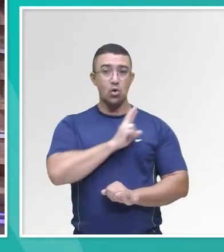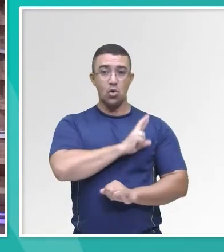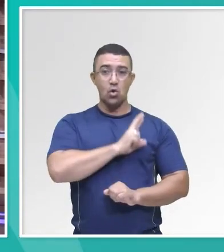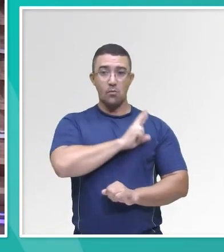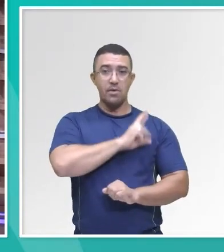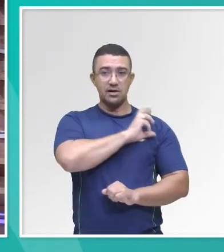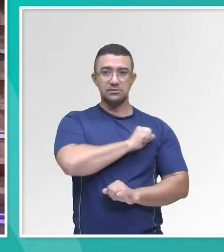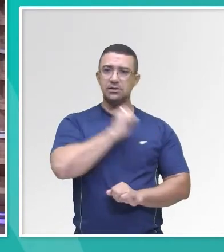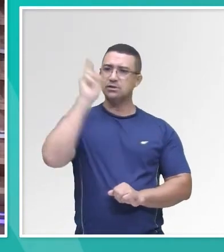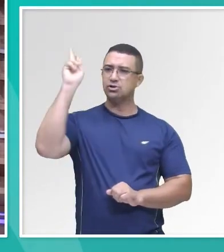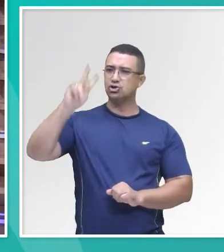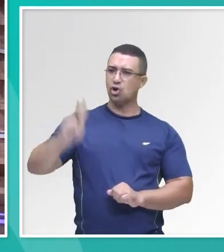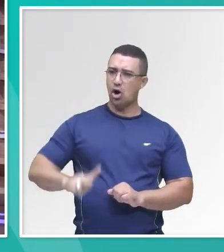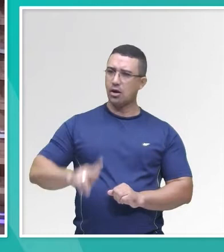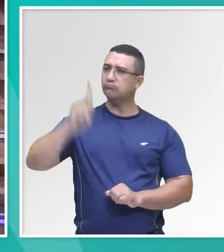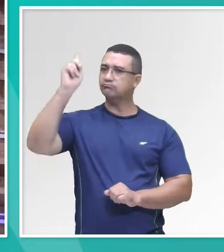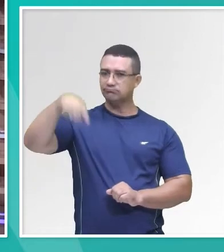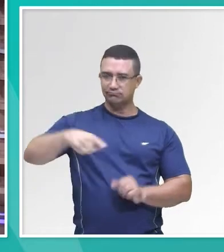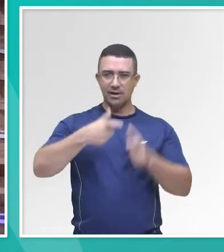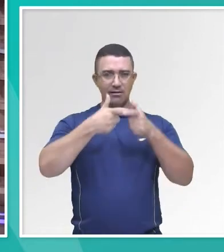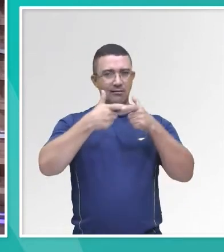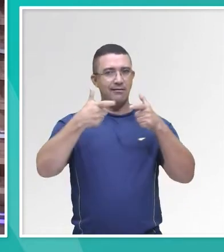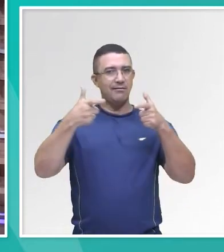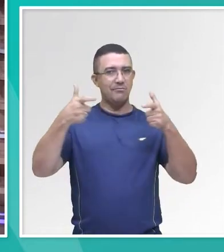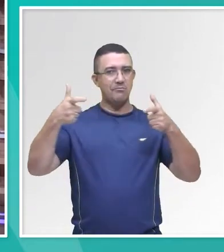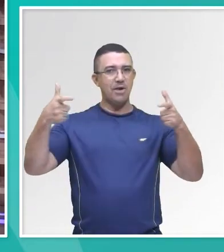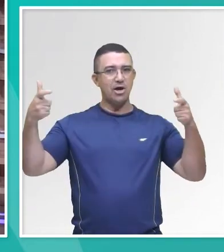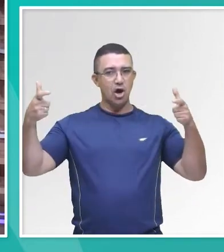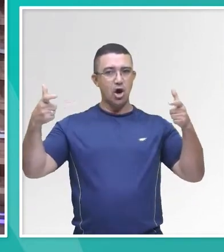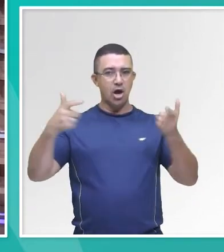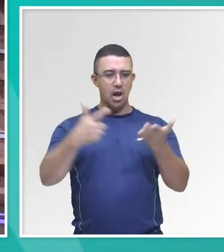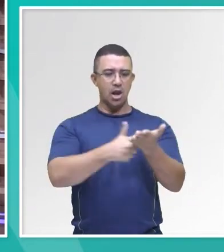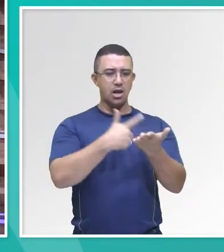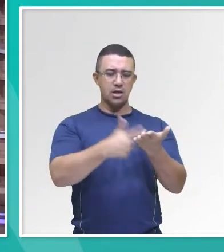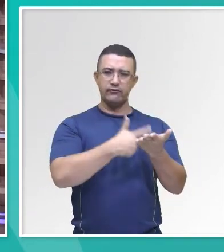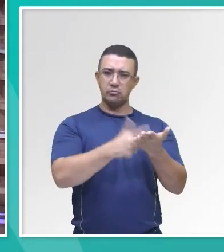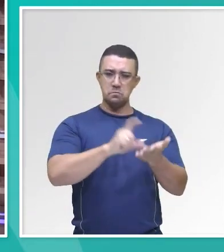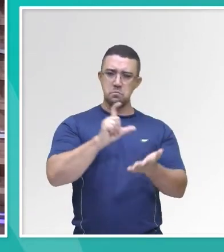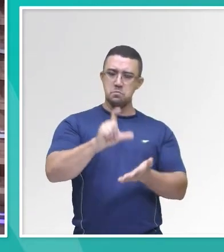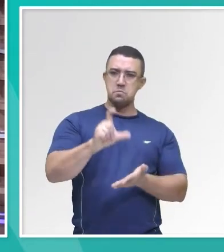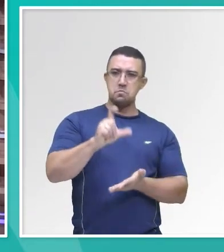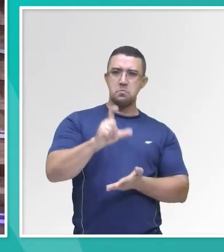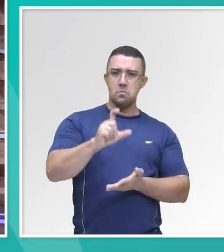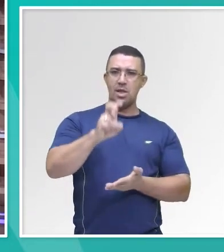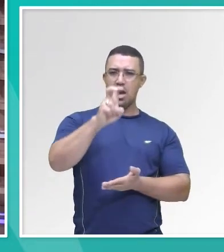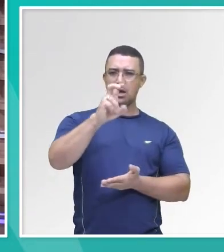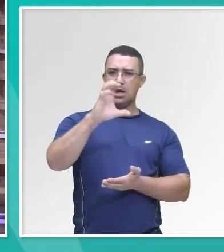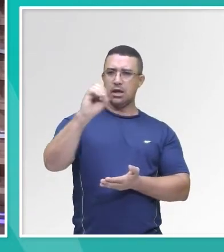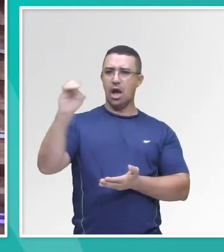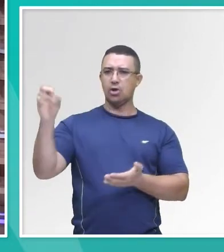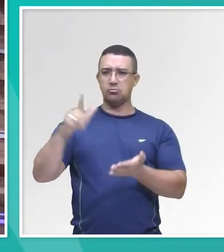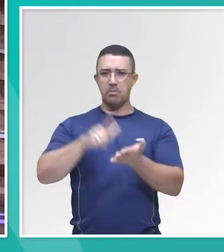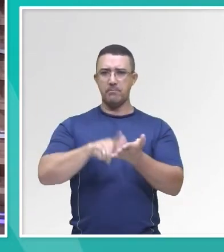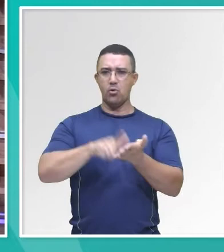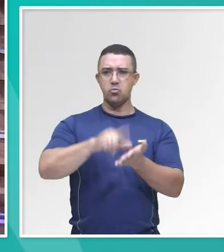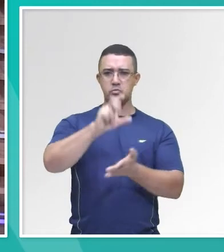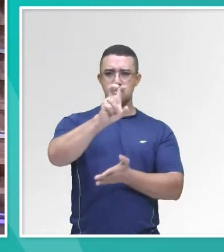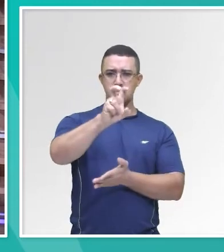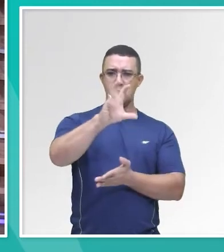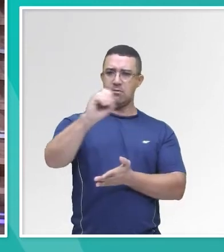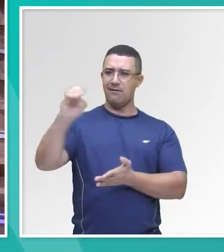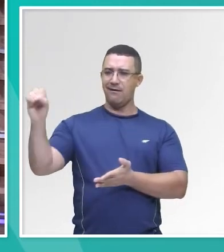Você pode ter aí romance de 500 páginas, né? Romance de